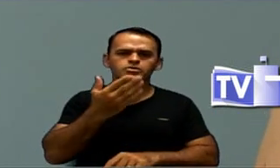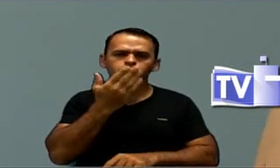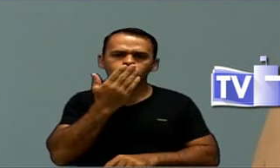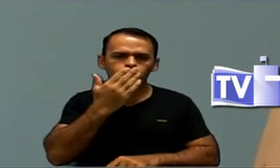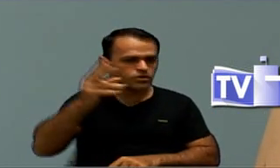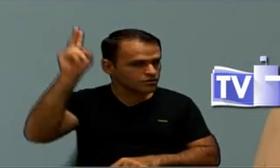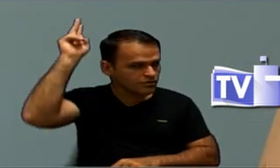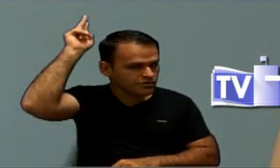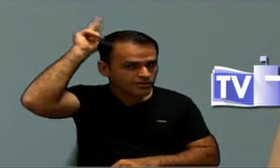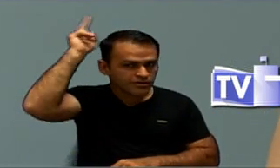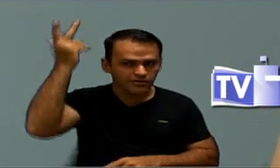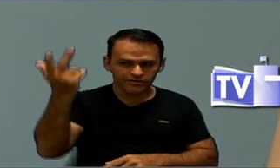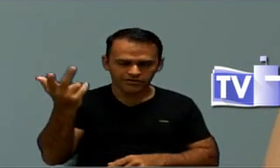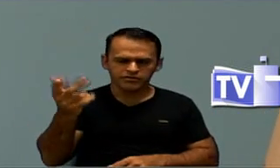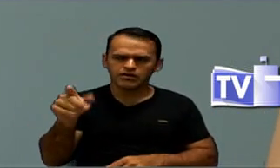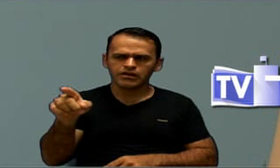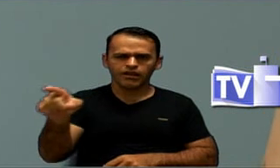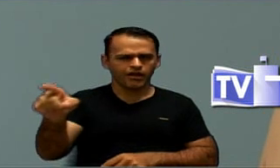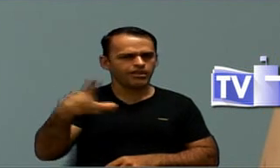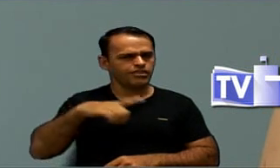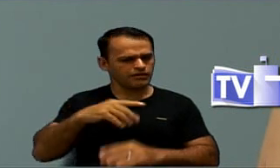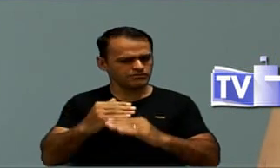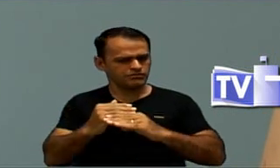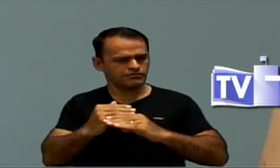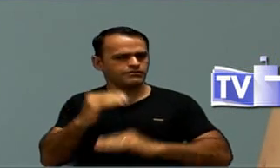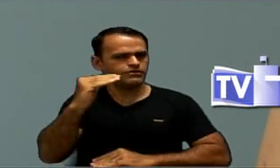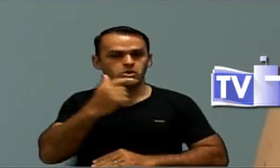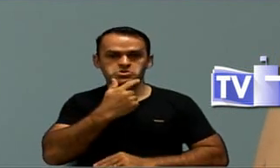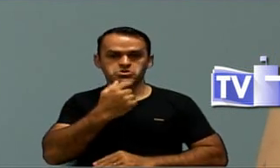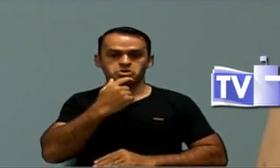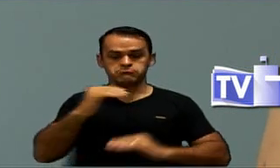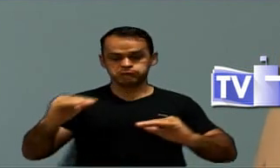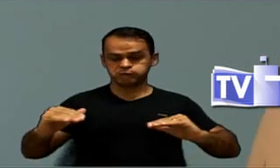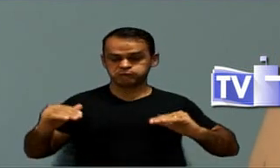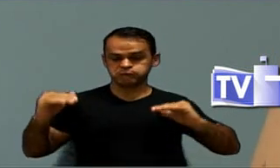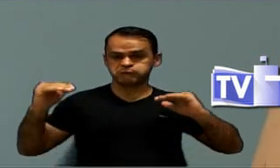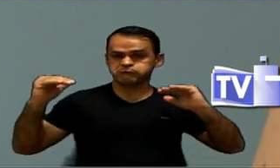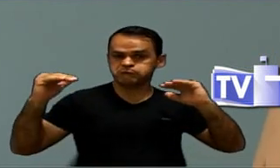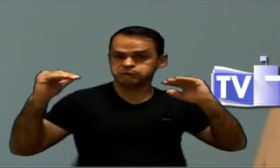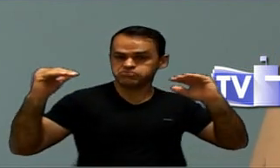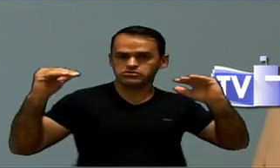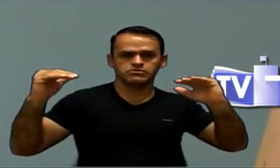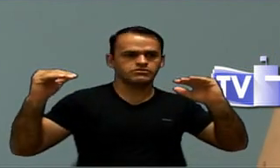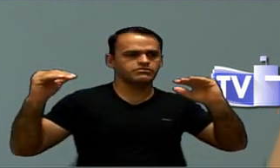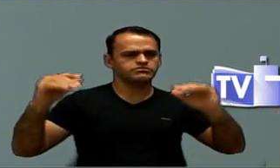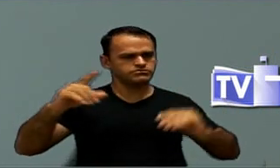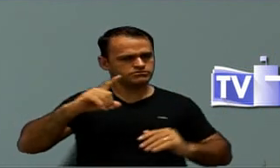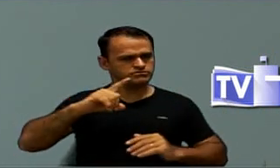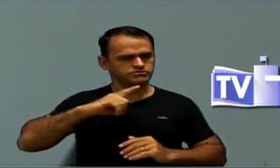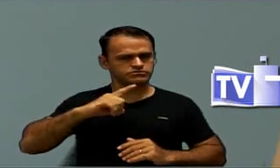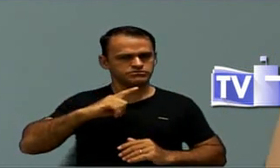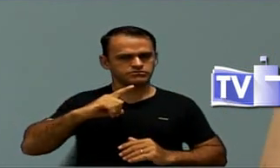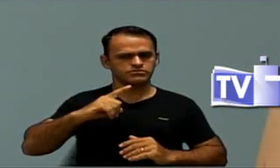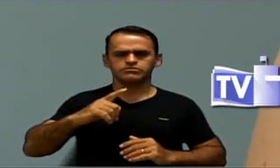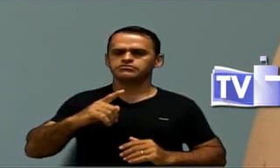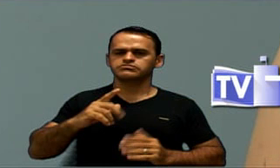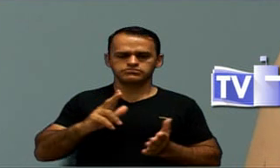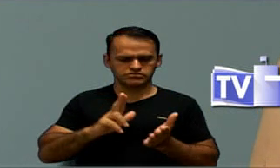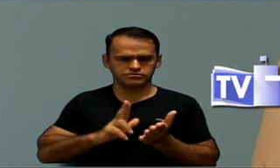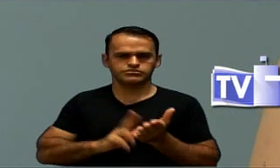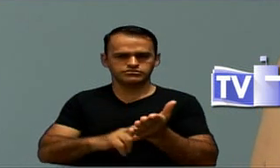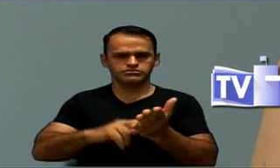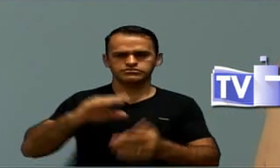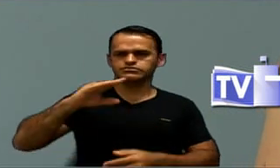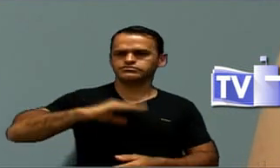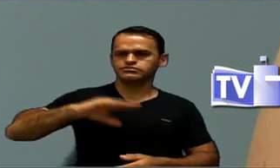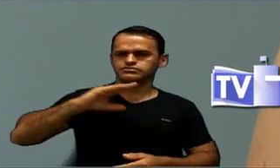essa diferença em que o homem ele está a par de igualdade da mulher, então mandaram uma carta para Portugal